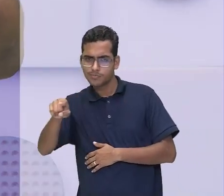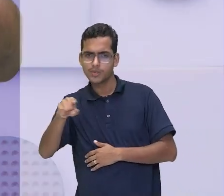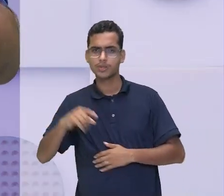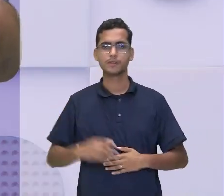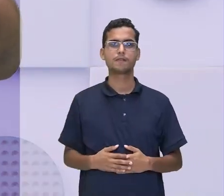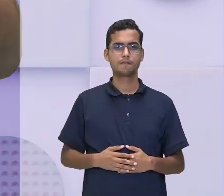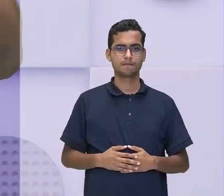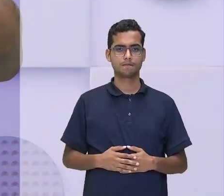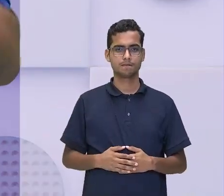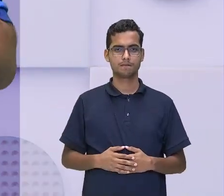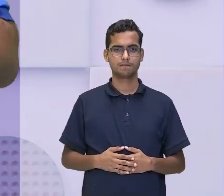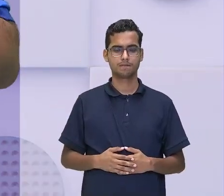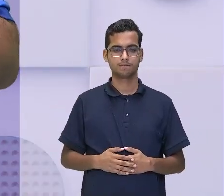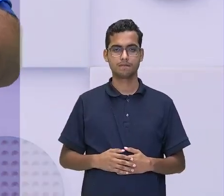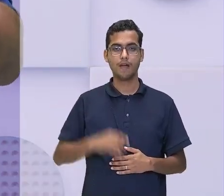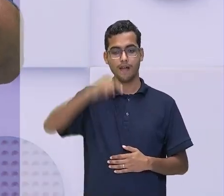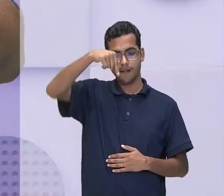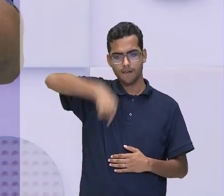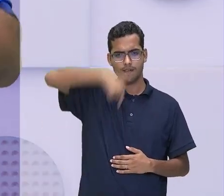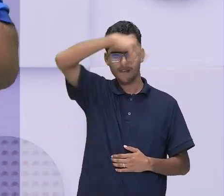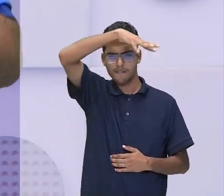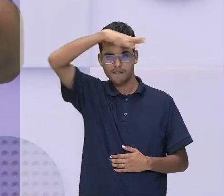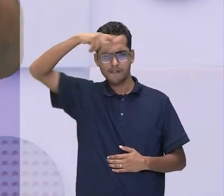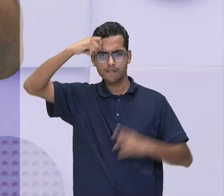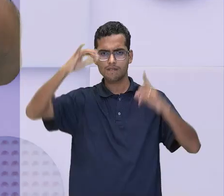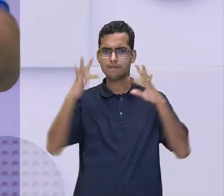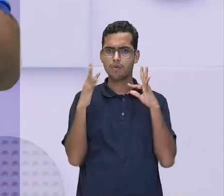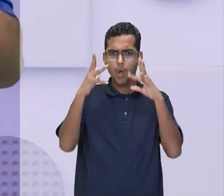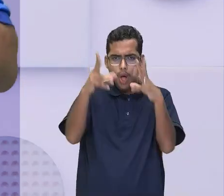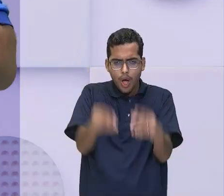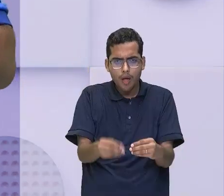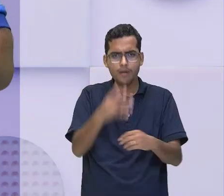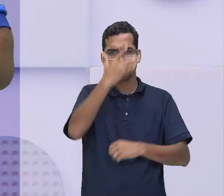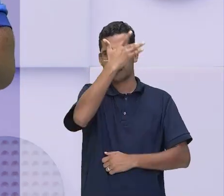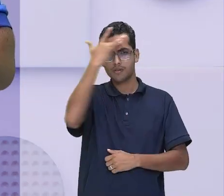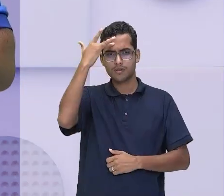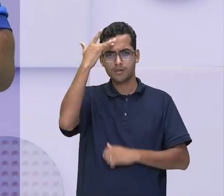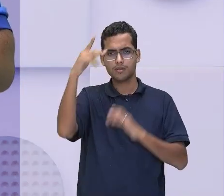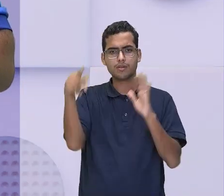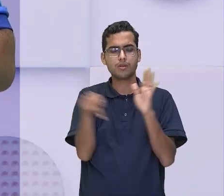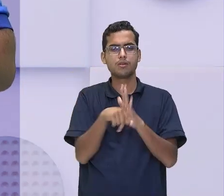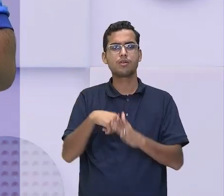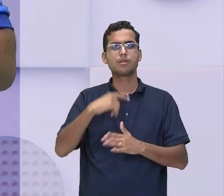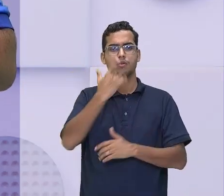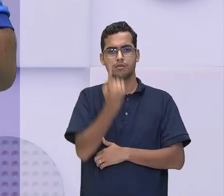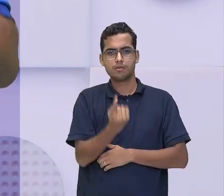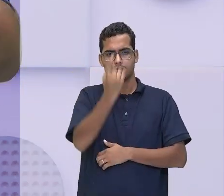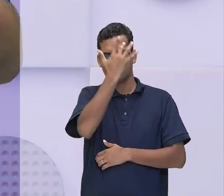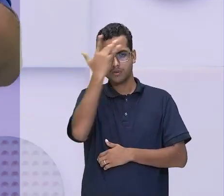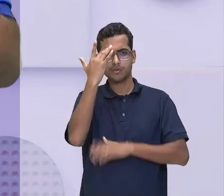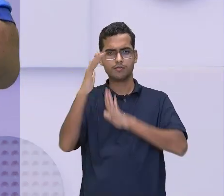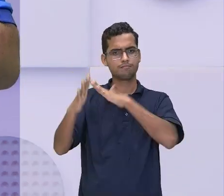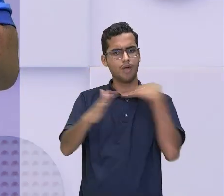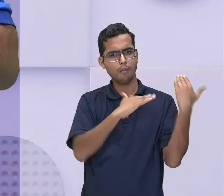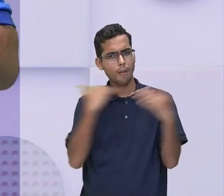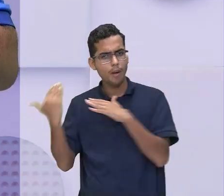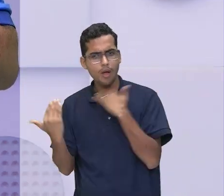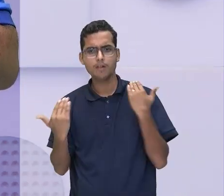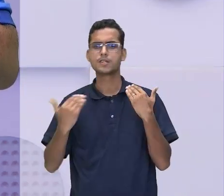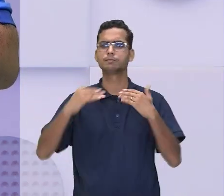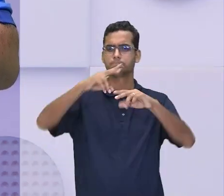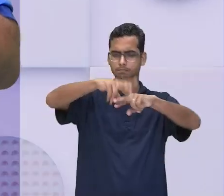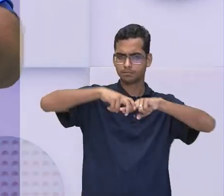todas as pessoas em Manaus literalmente perderam um parente na crise da